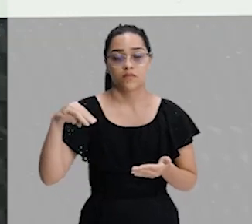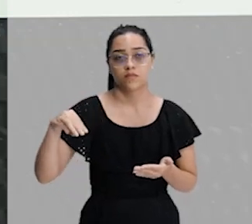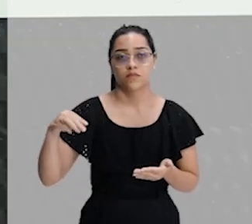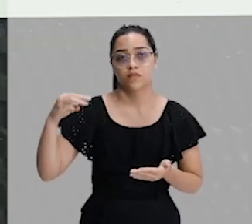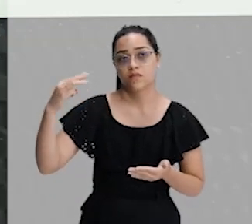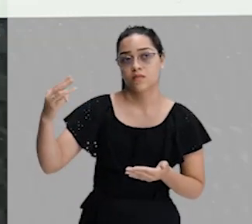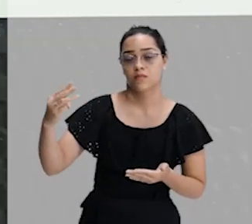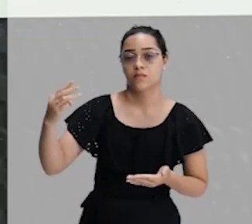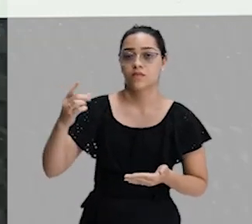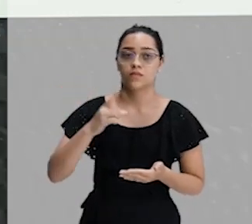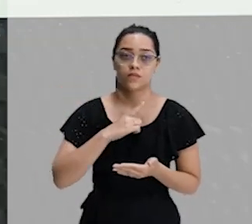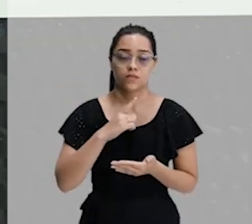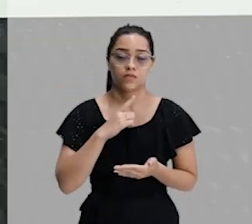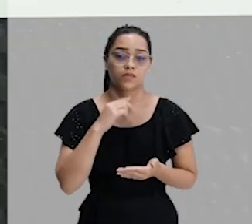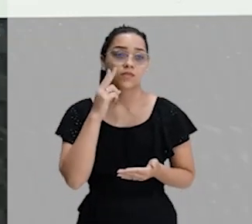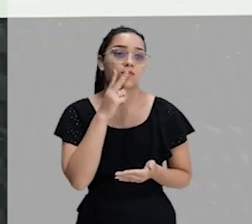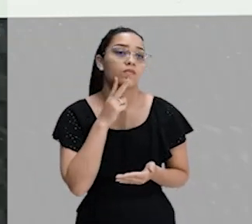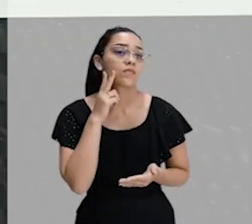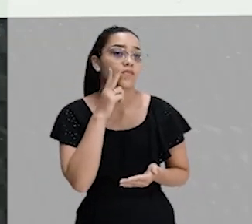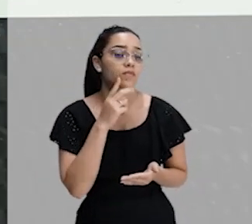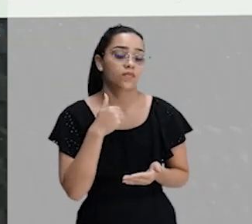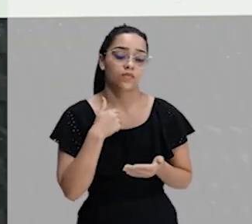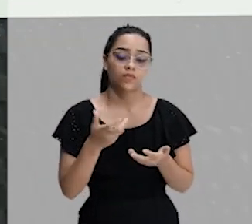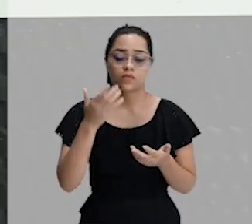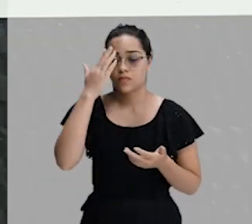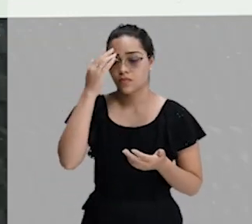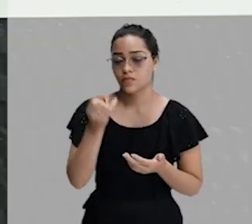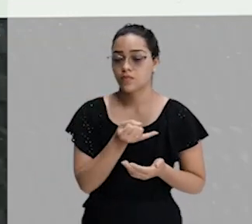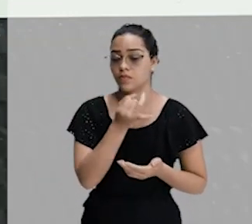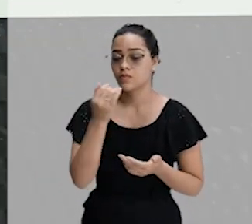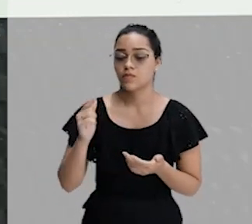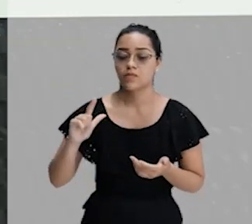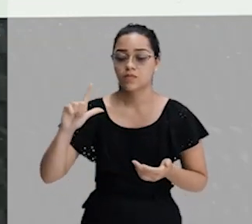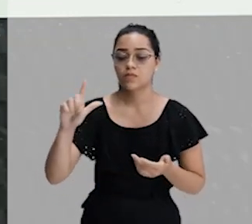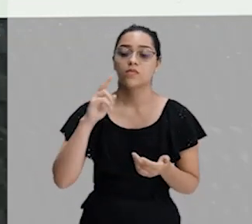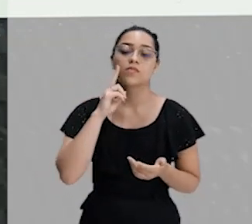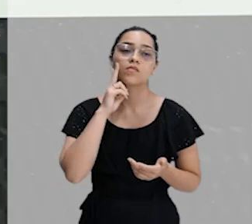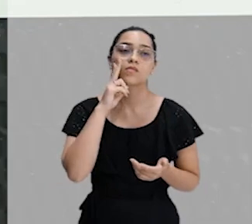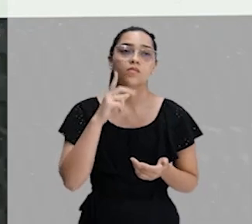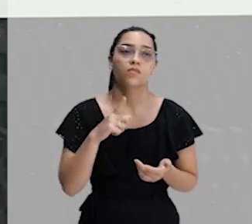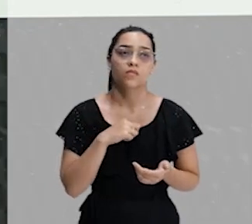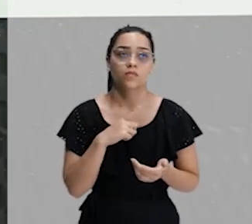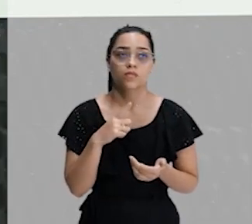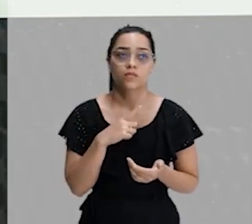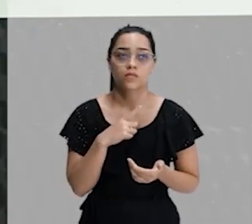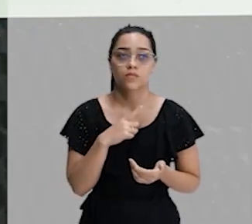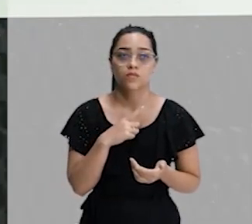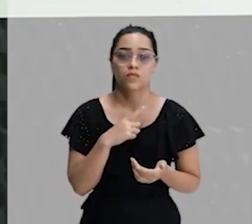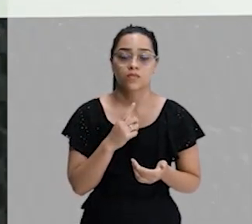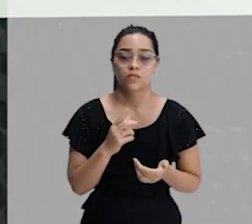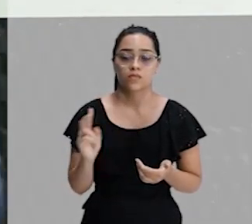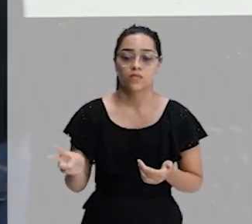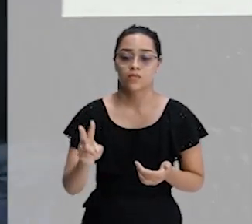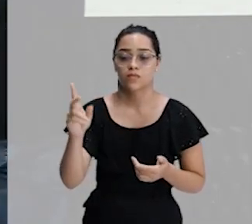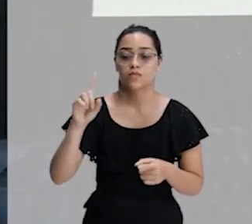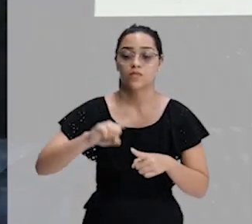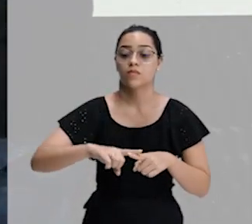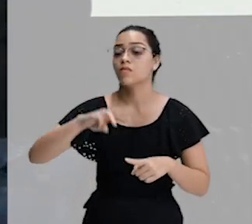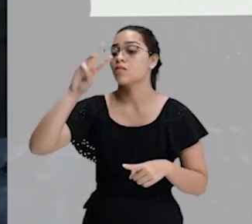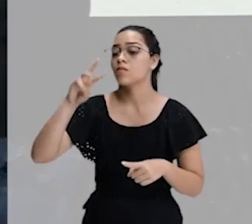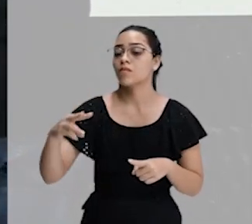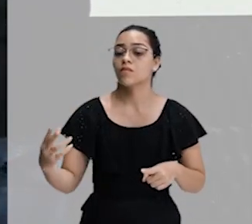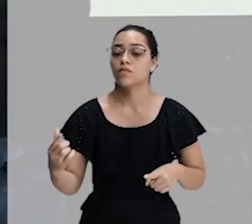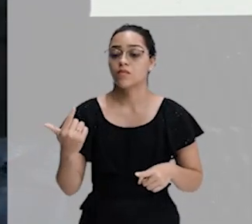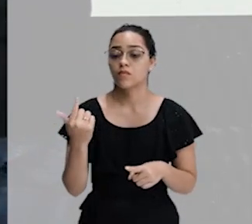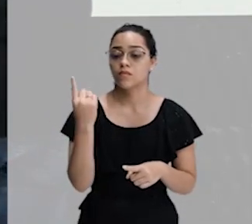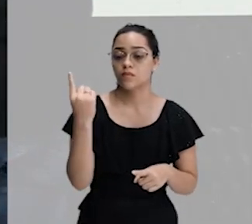56,52 metros cúbicos de vinho, eu quero saber quantos litros de vinho tem, eu vou pegar esse valor e multiplicar por quem?